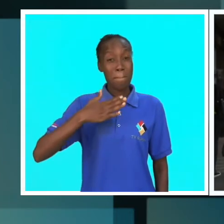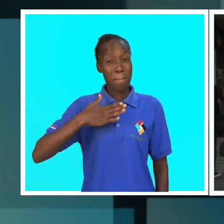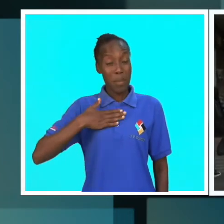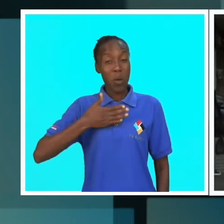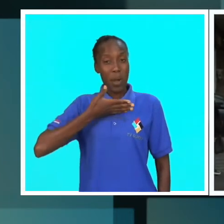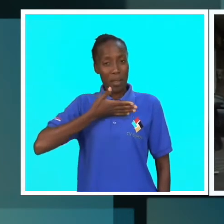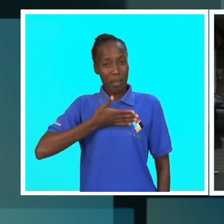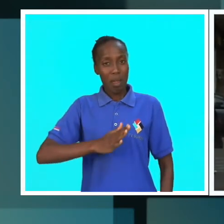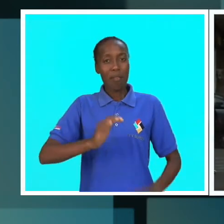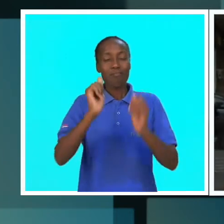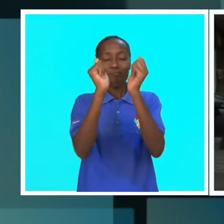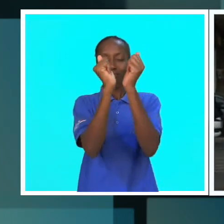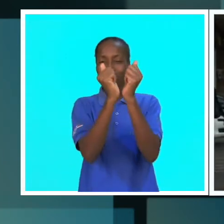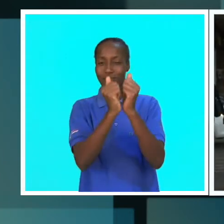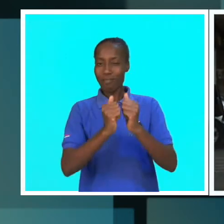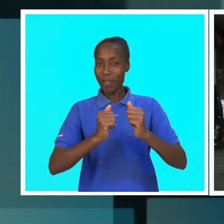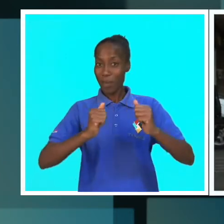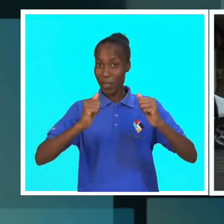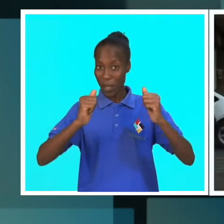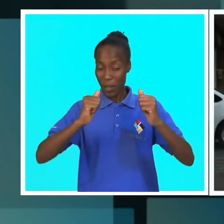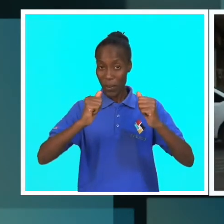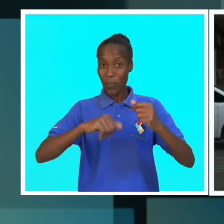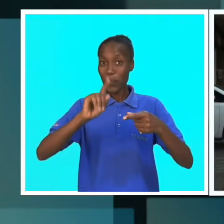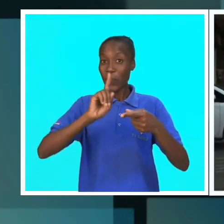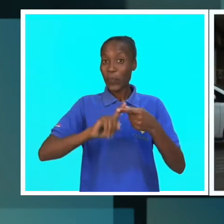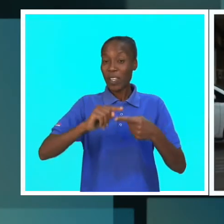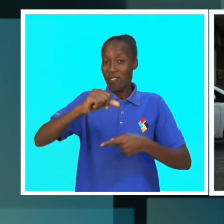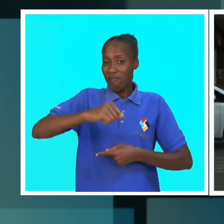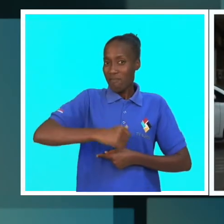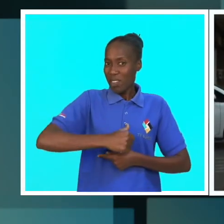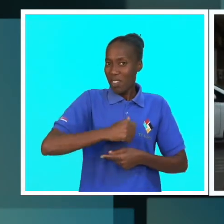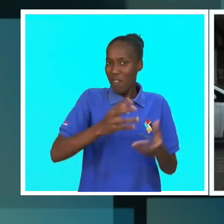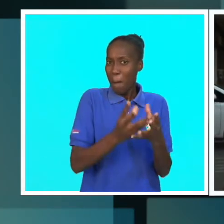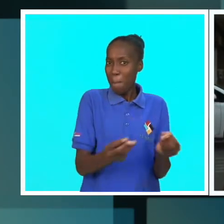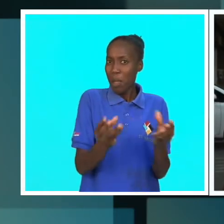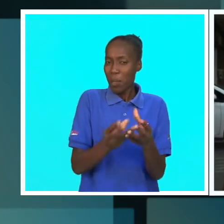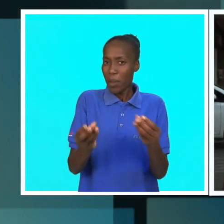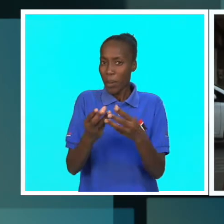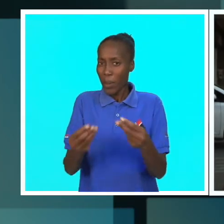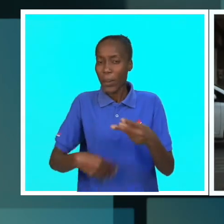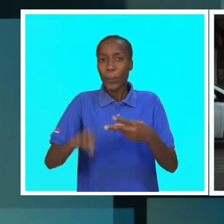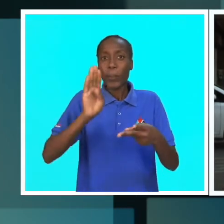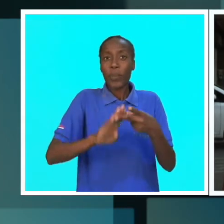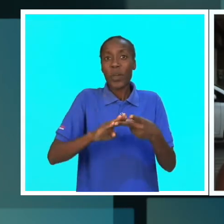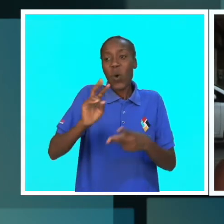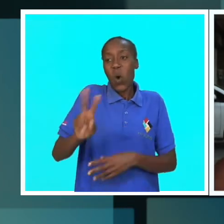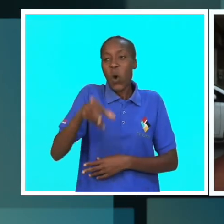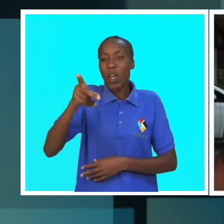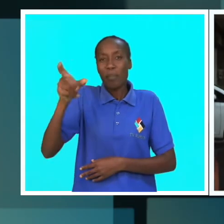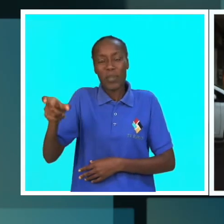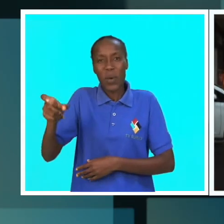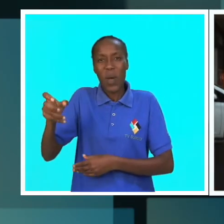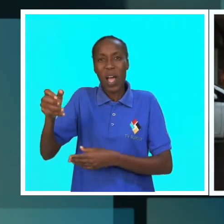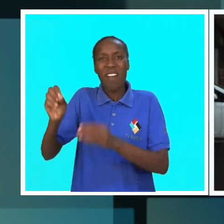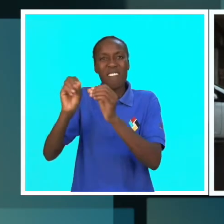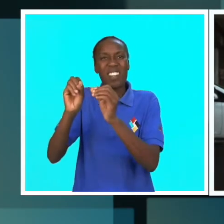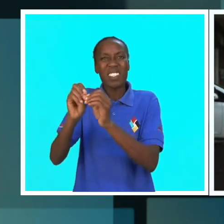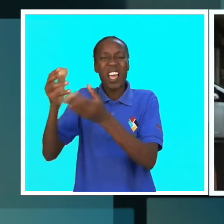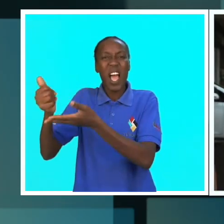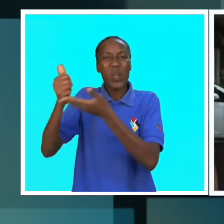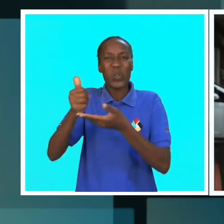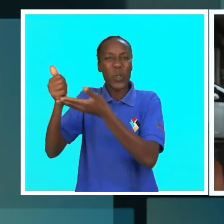ser uma mulher. Primeiro, eu acho que pela fase da emancipação, acho que ainda estamos na fase